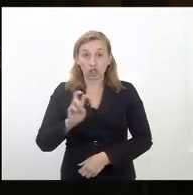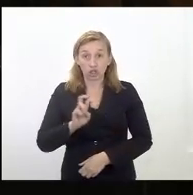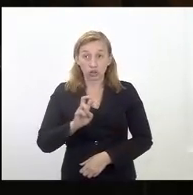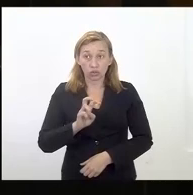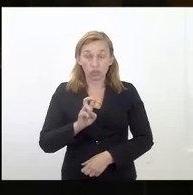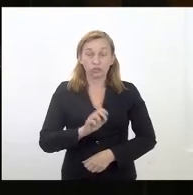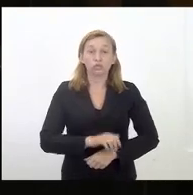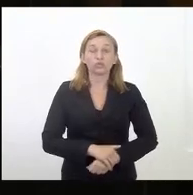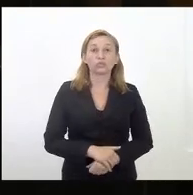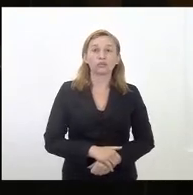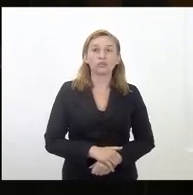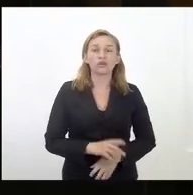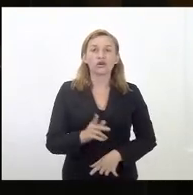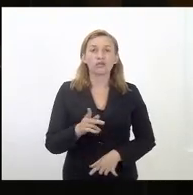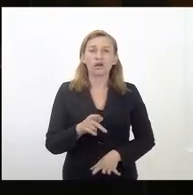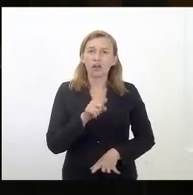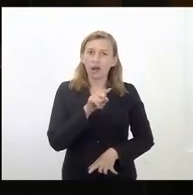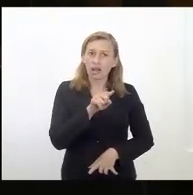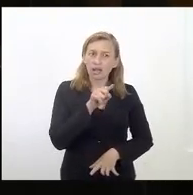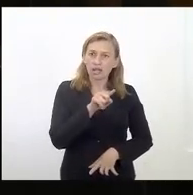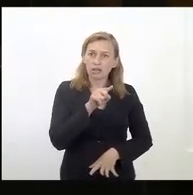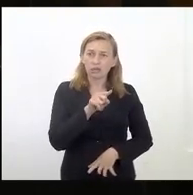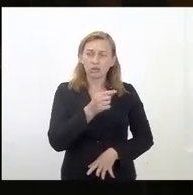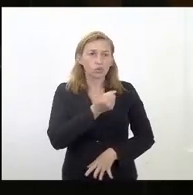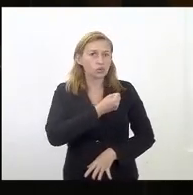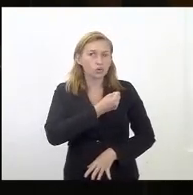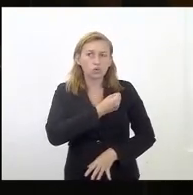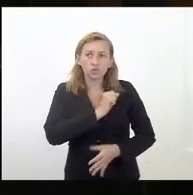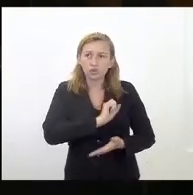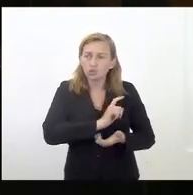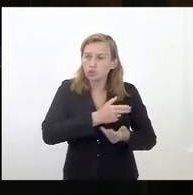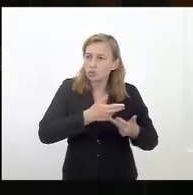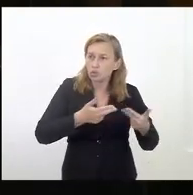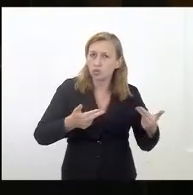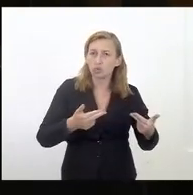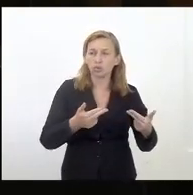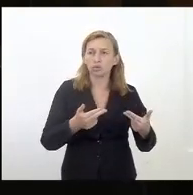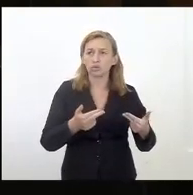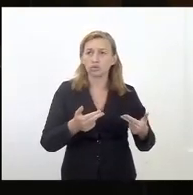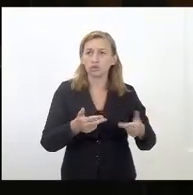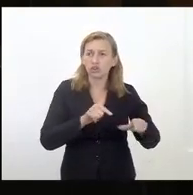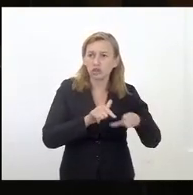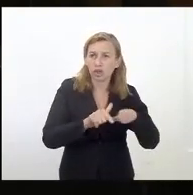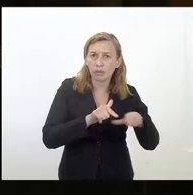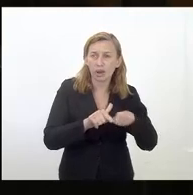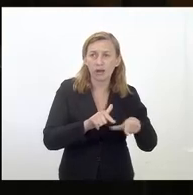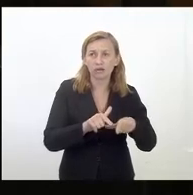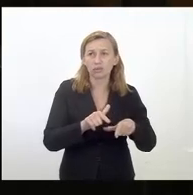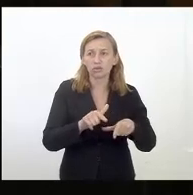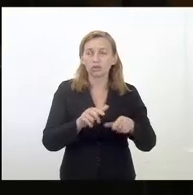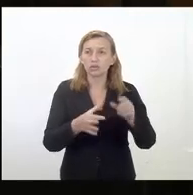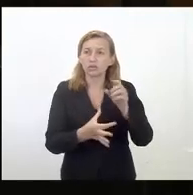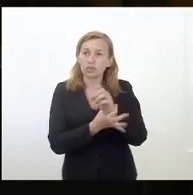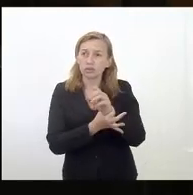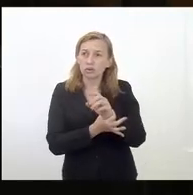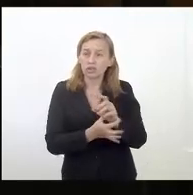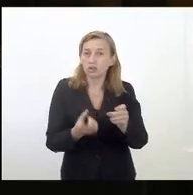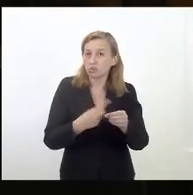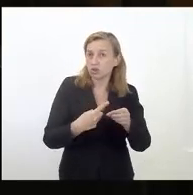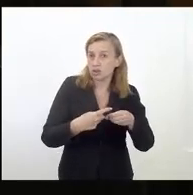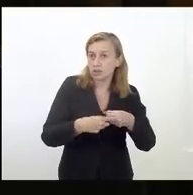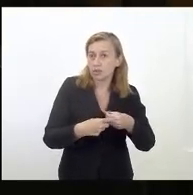das guardas municipais ali estão elencadas enumeras atribuições das guardas principais e nenhum lugar está